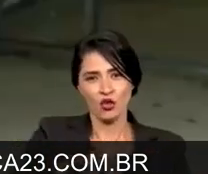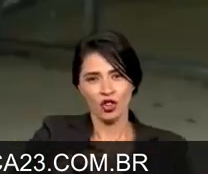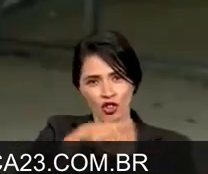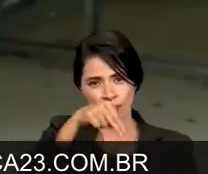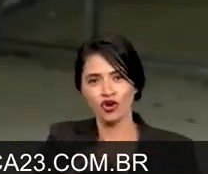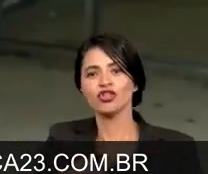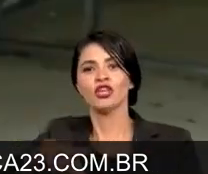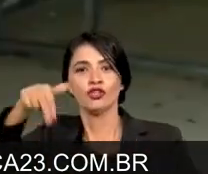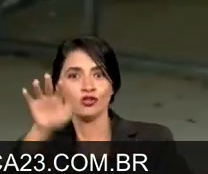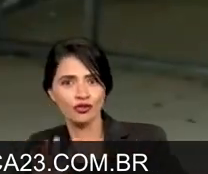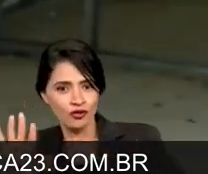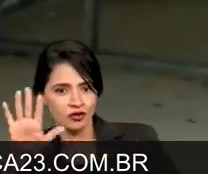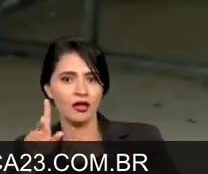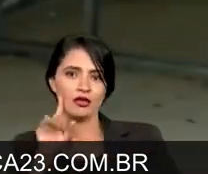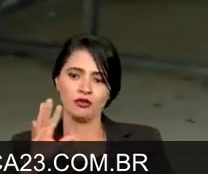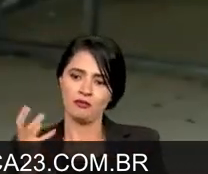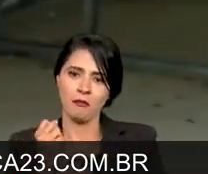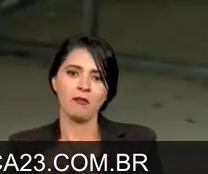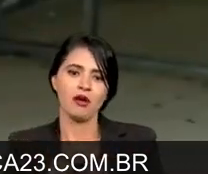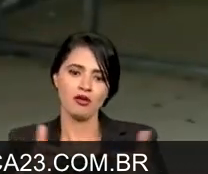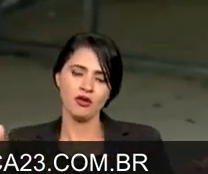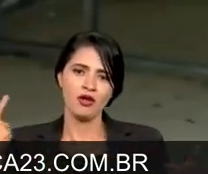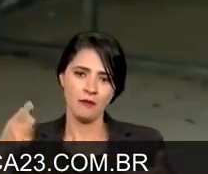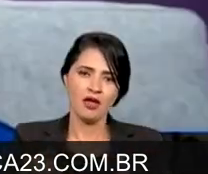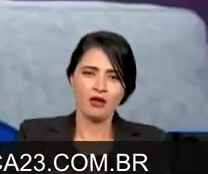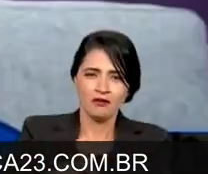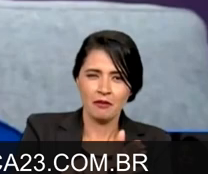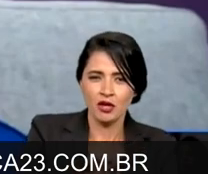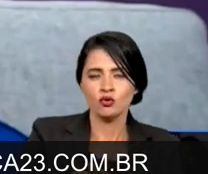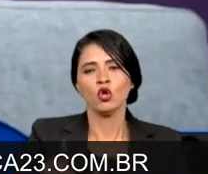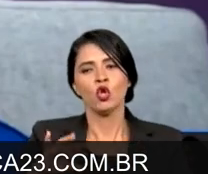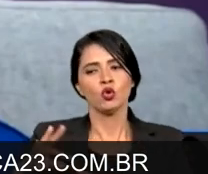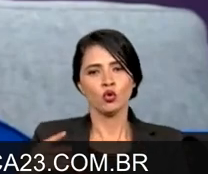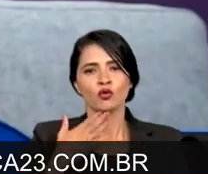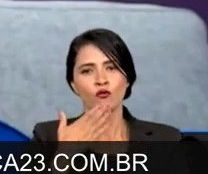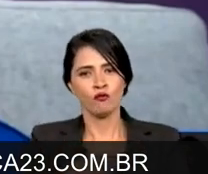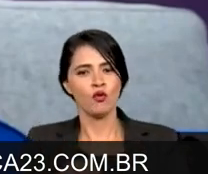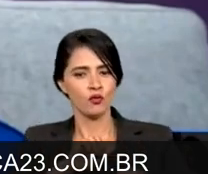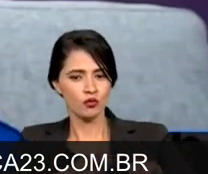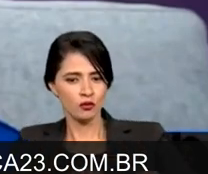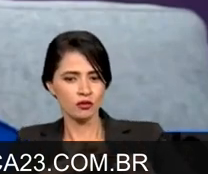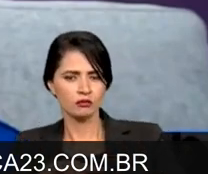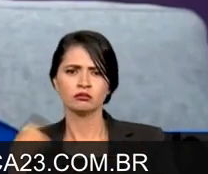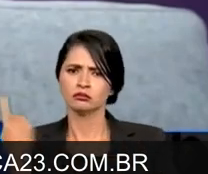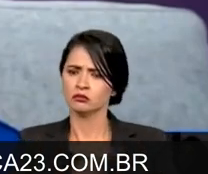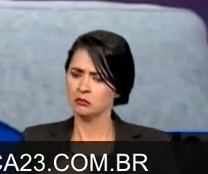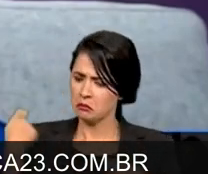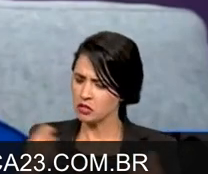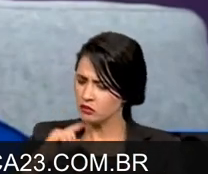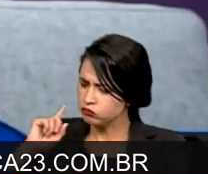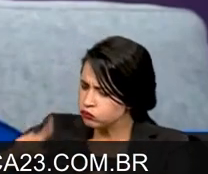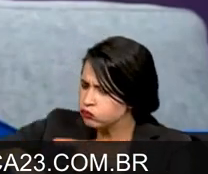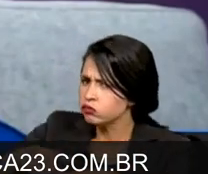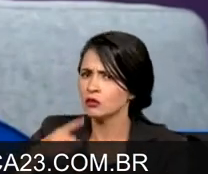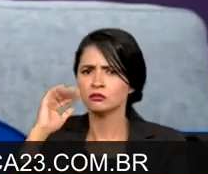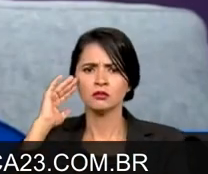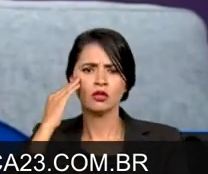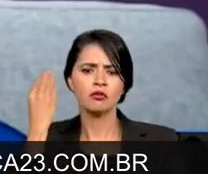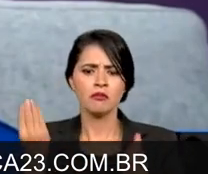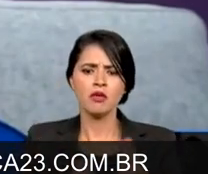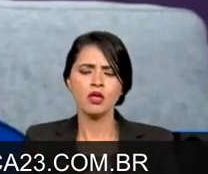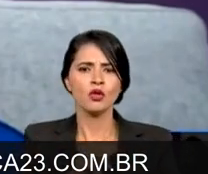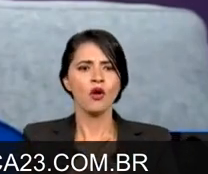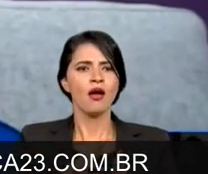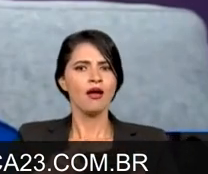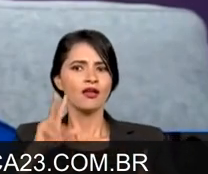Nordeste, segundo o levantamento do Todos pela Educação. A gente precisa avançar para uma lógica de entendimento que